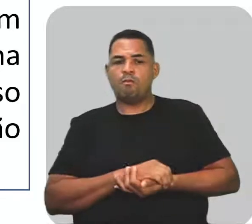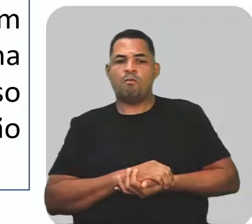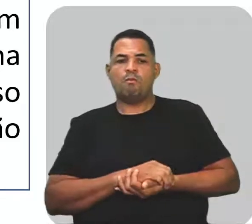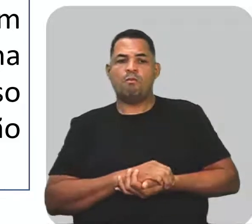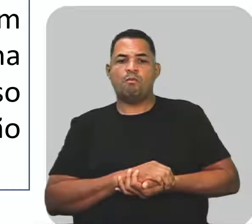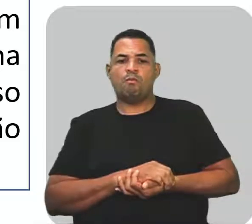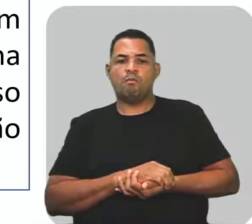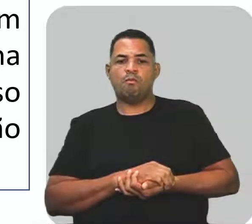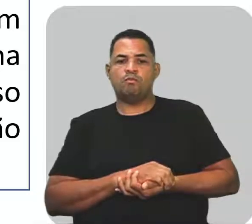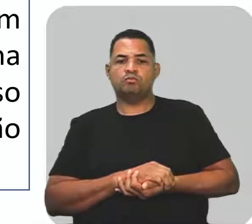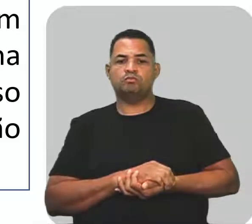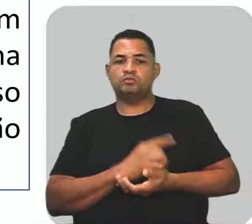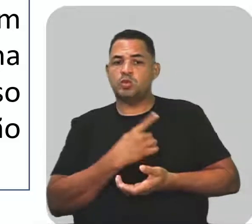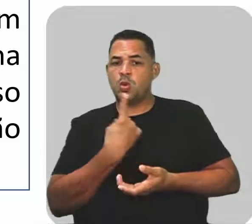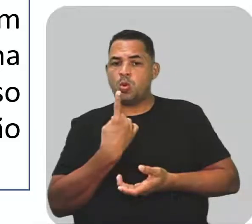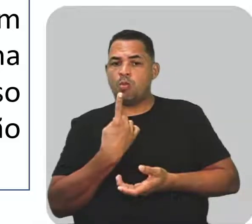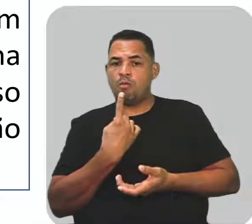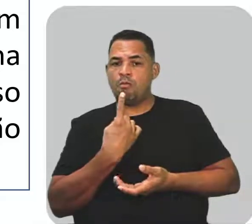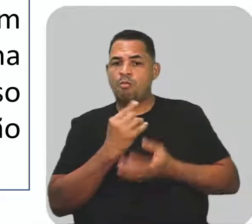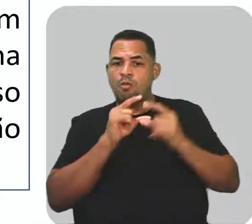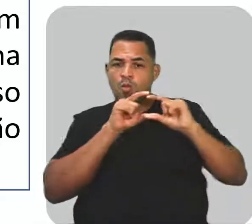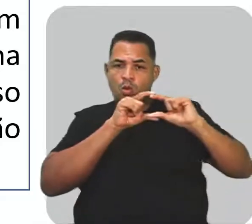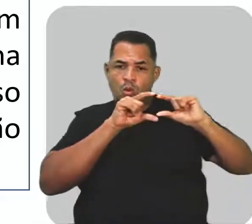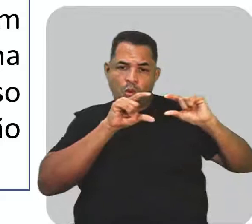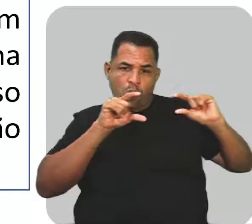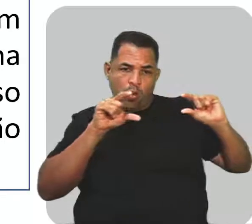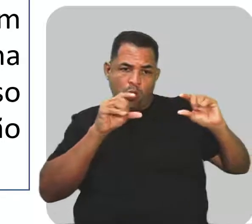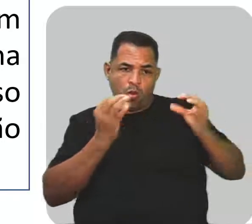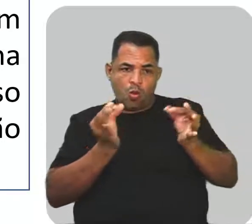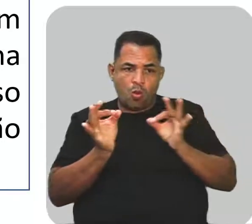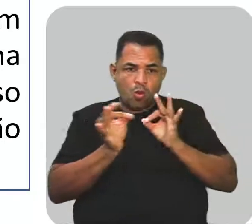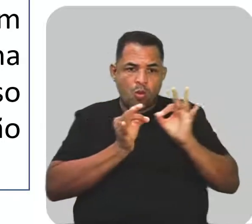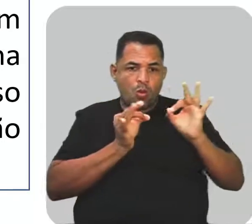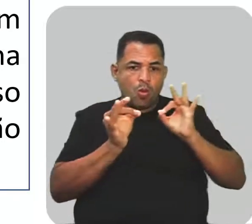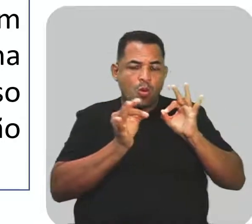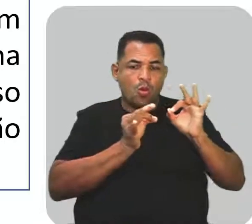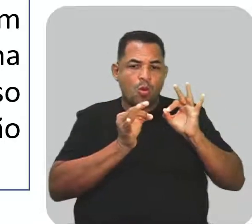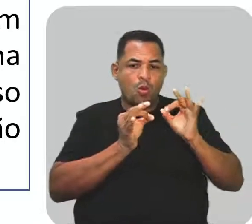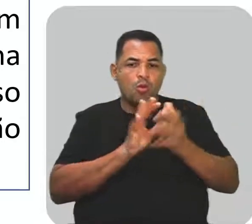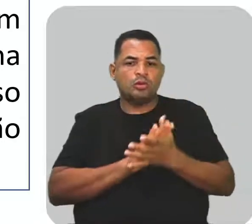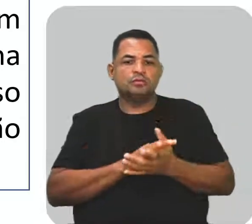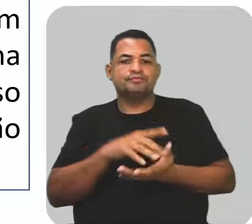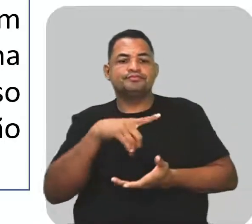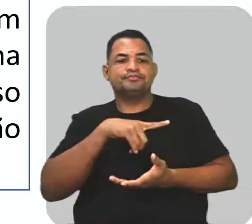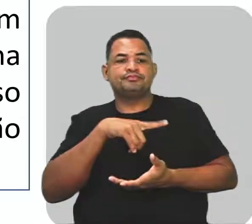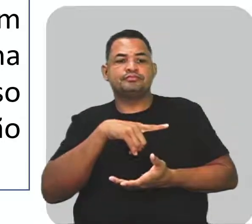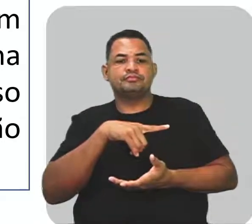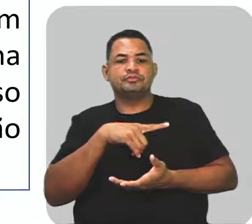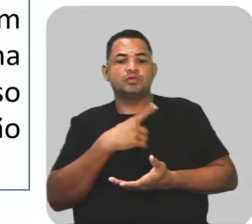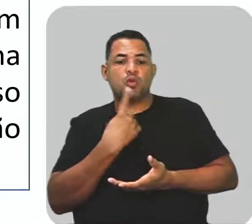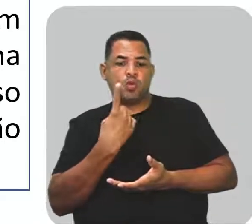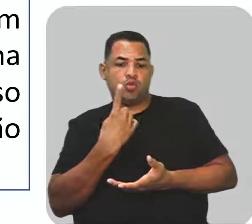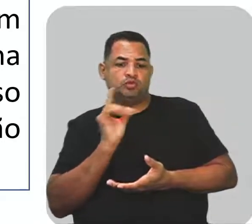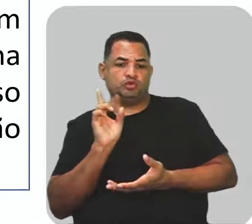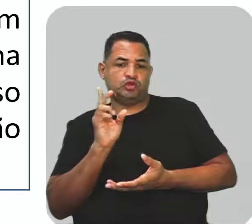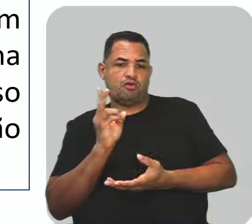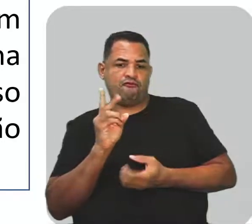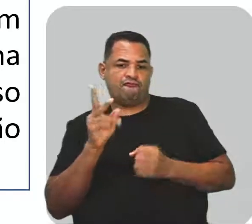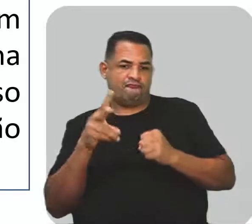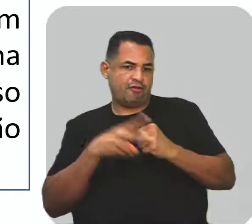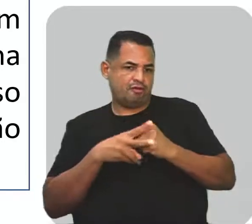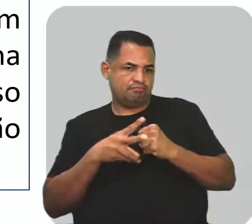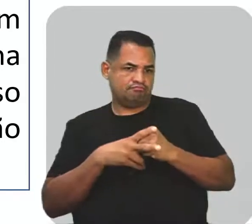formado por somente uma oração, agrupada em torno de um